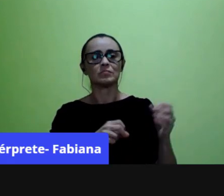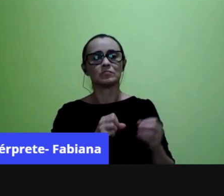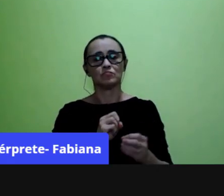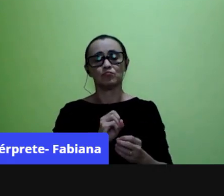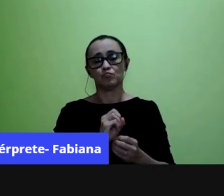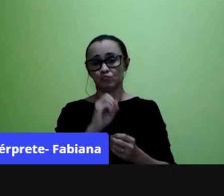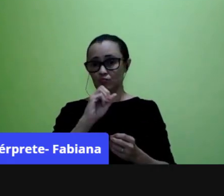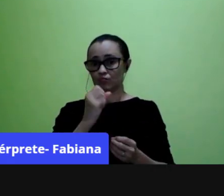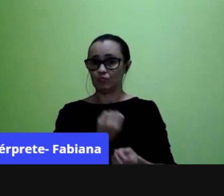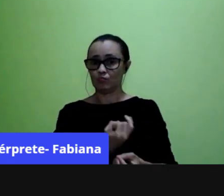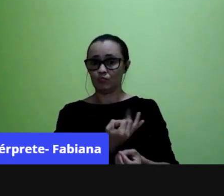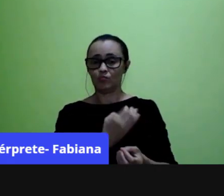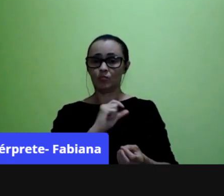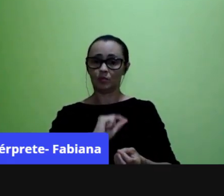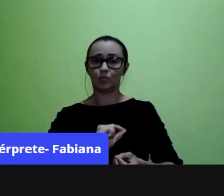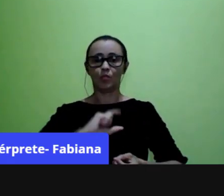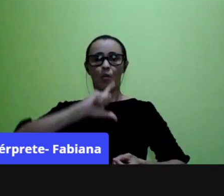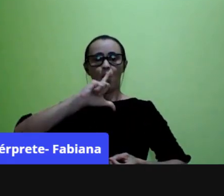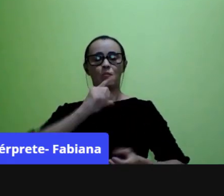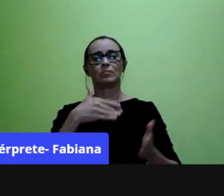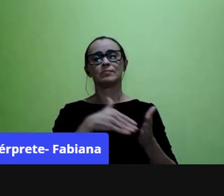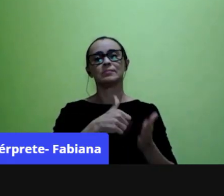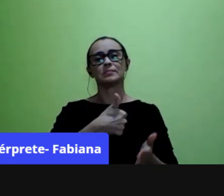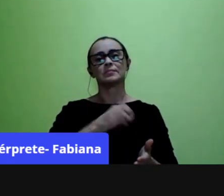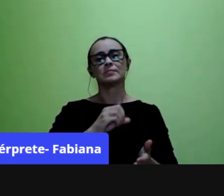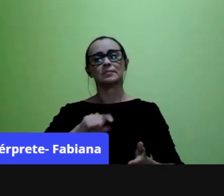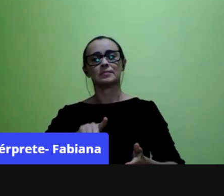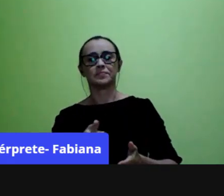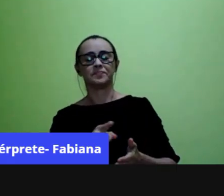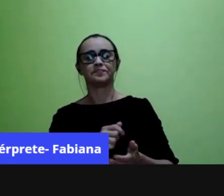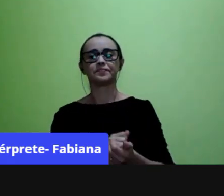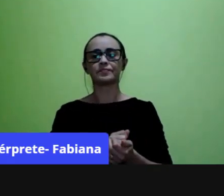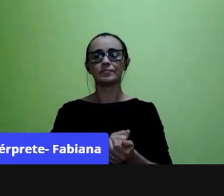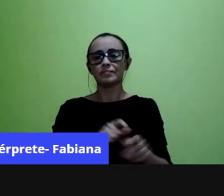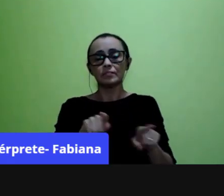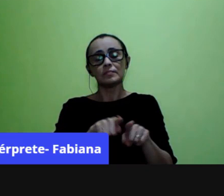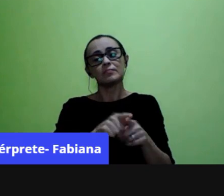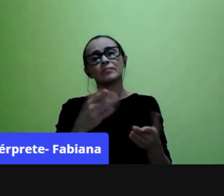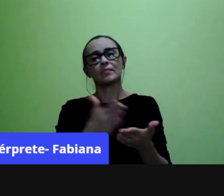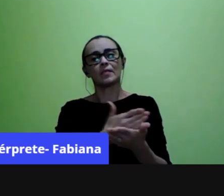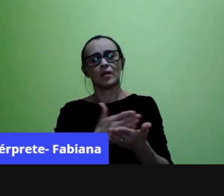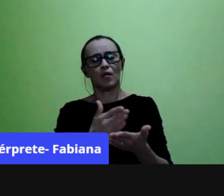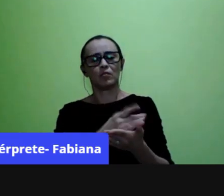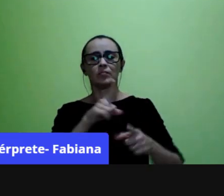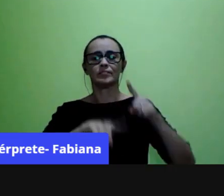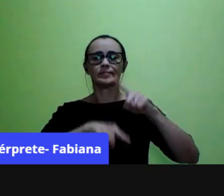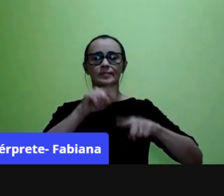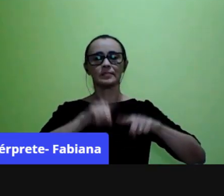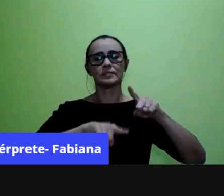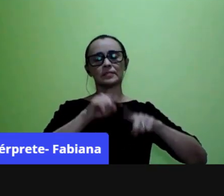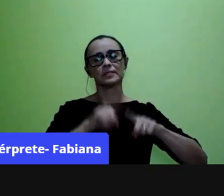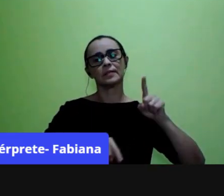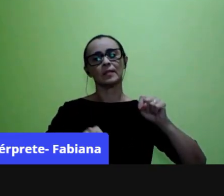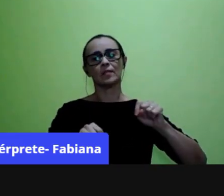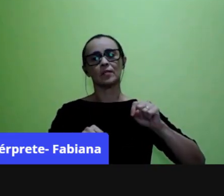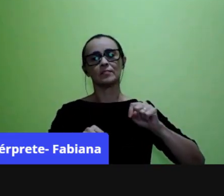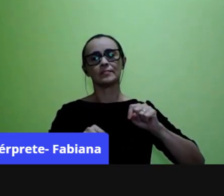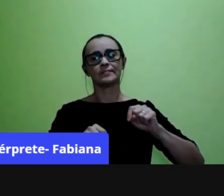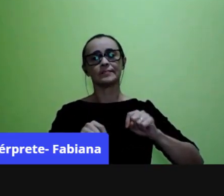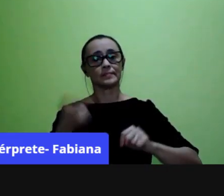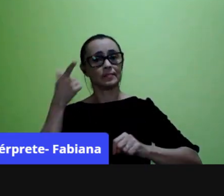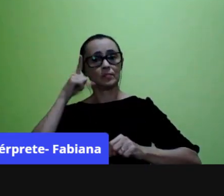10.000, certo? Agora, existem alguns equipamentos que a gente compra também, para quem consegue ter o acesso,